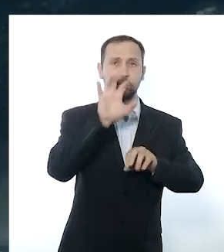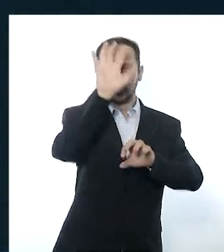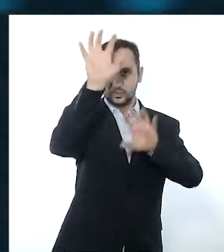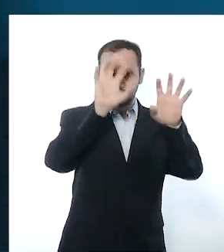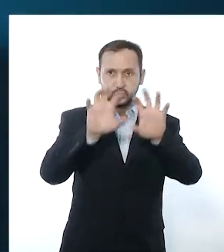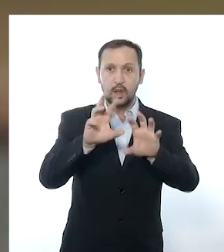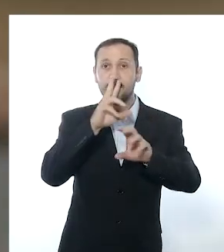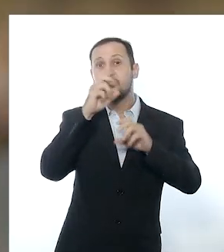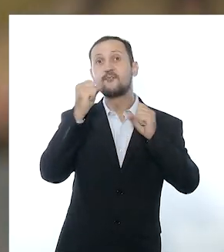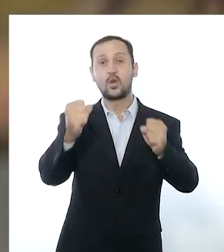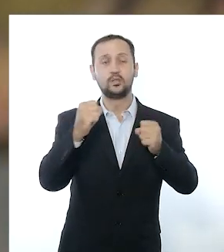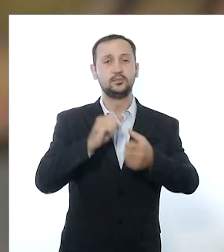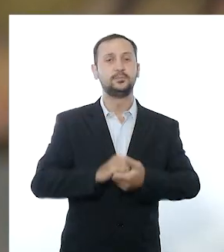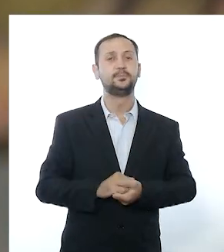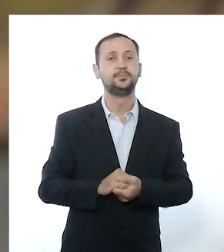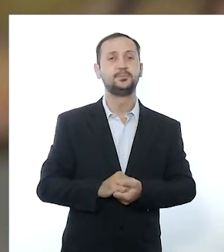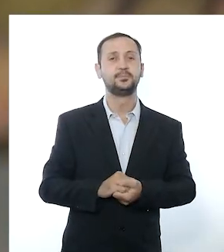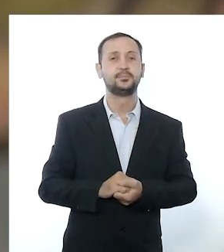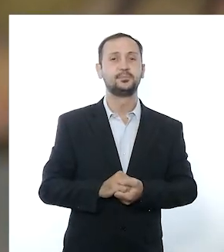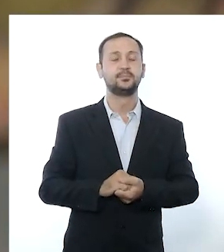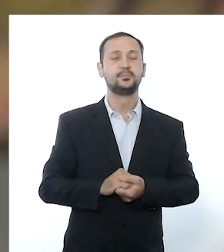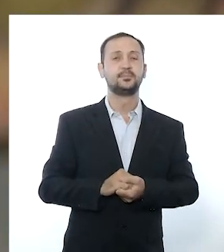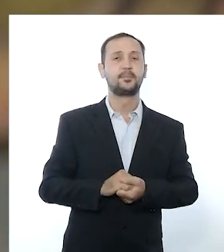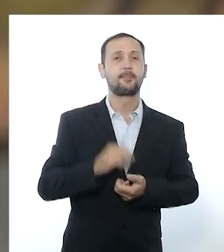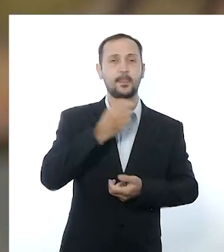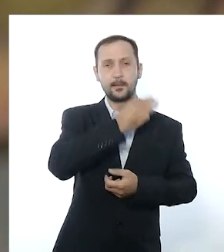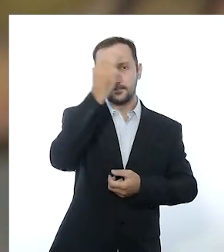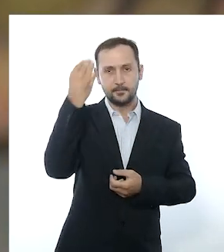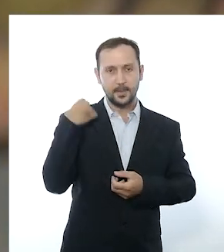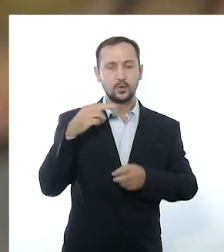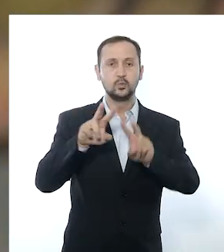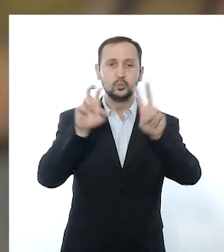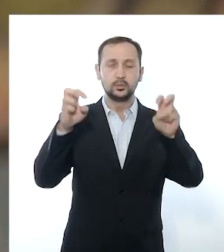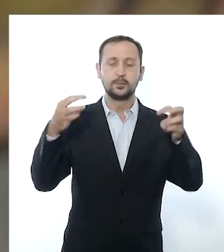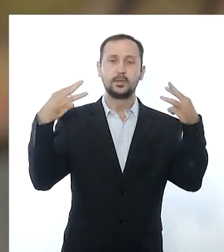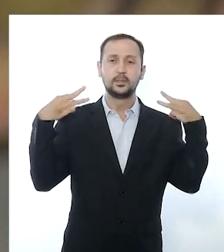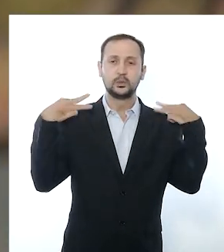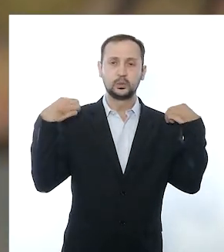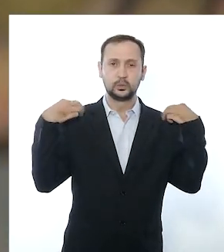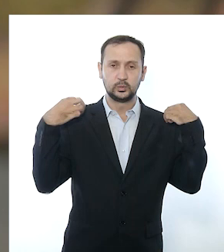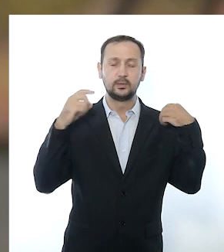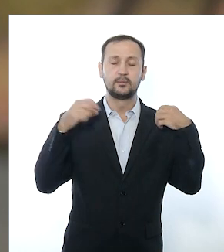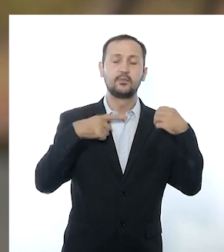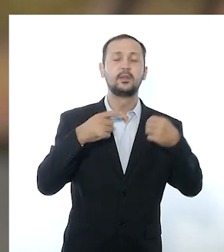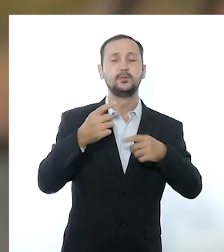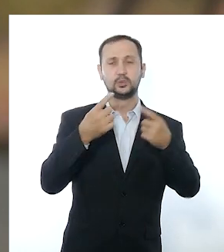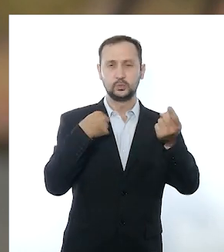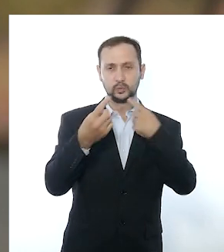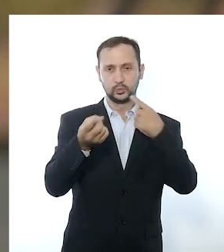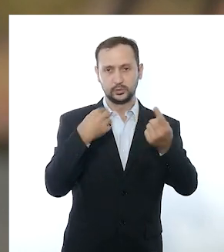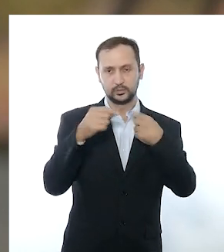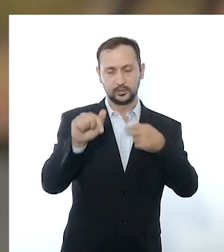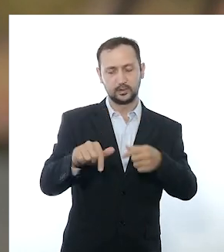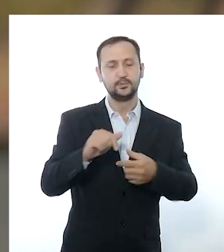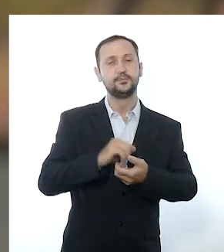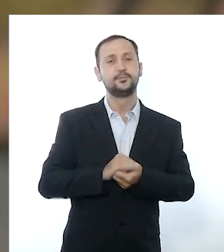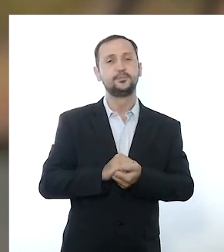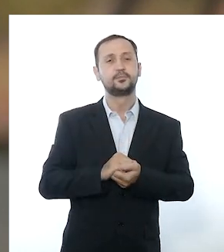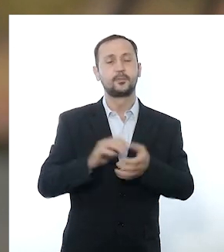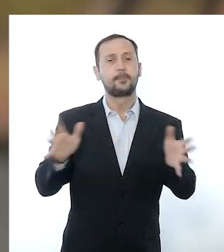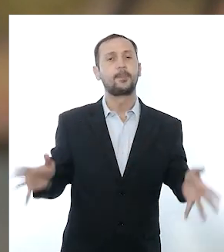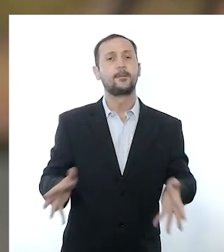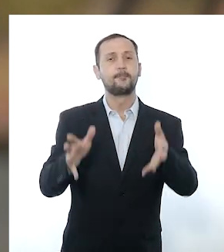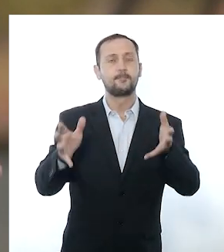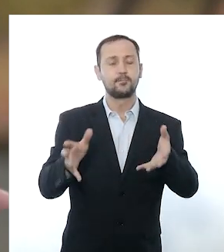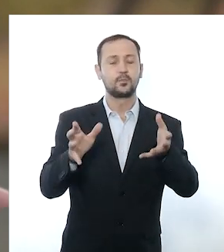fortes. Em maio, o turismo teve espaço nas discussões da Alemes. O fomento do